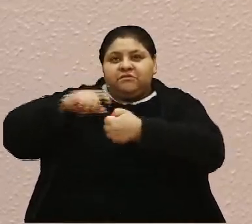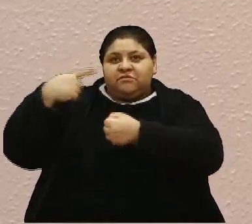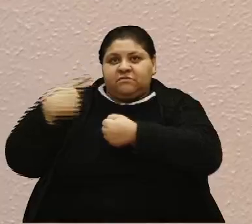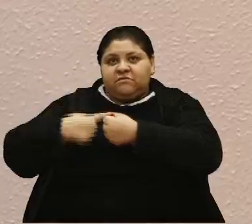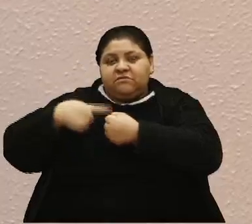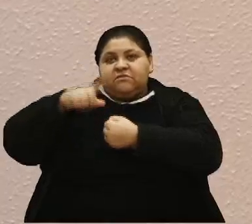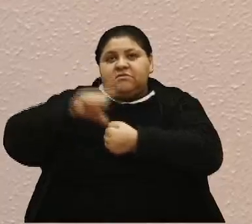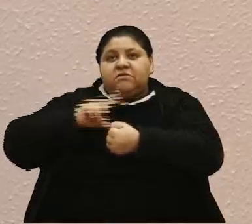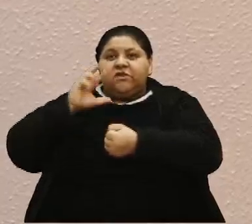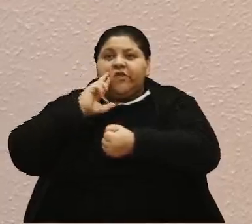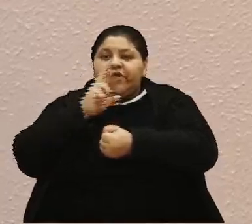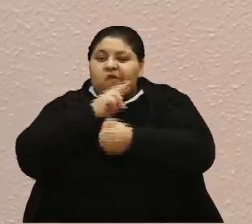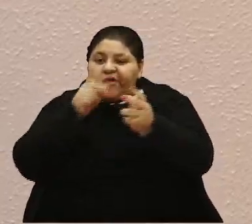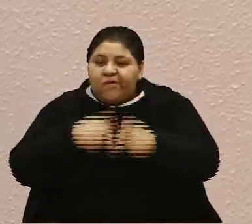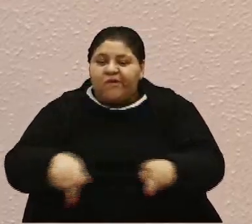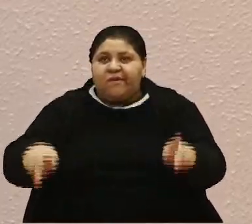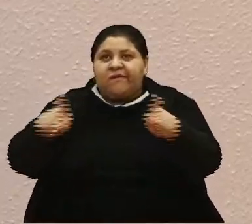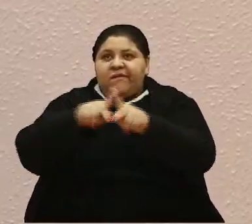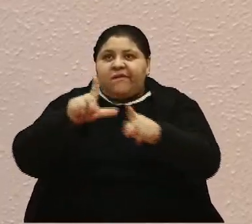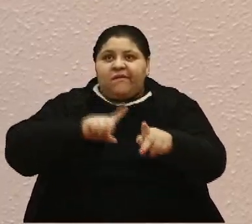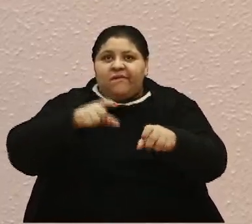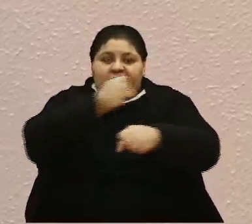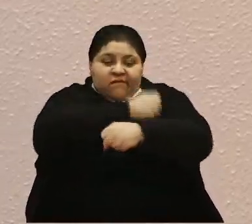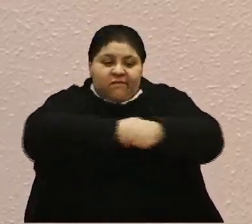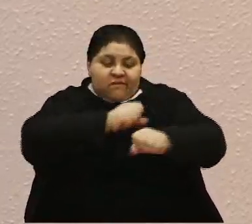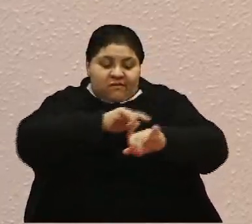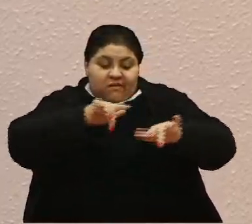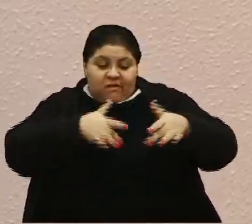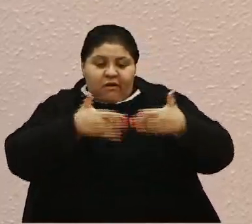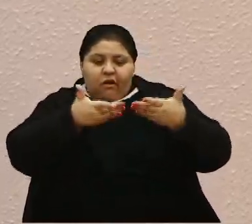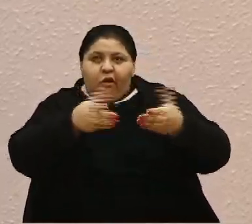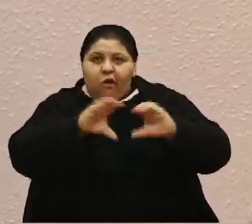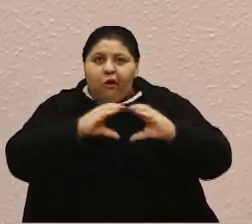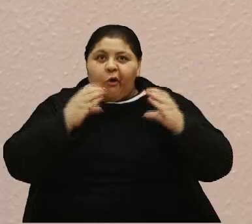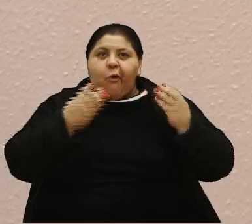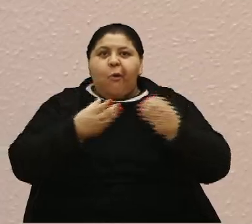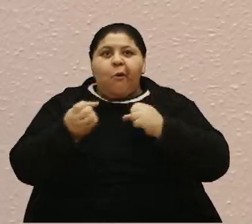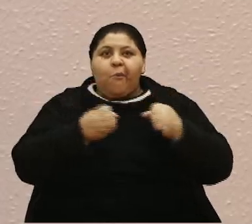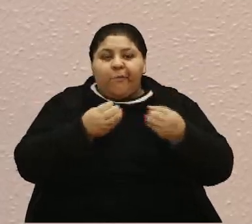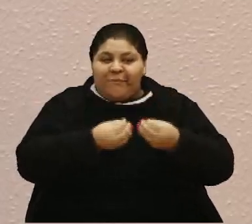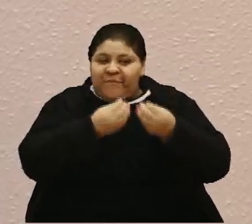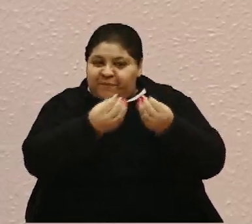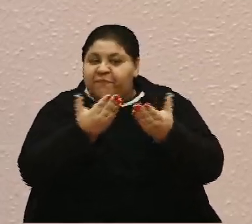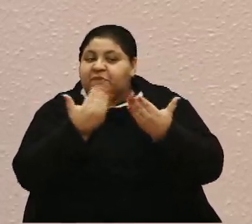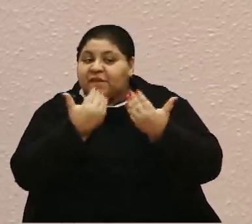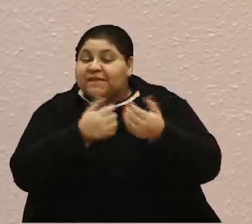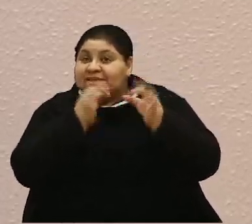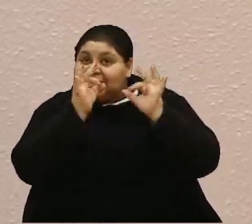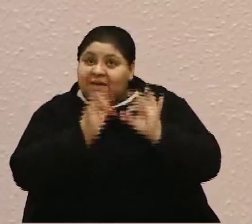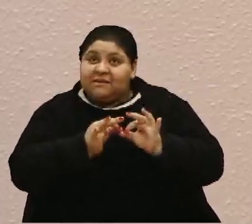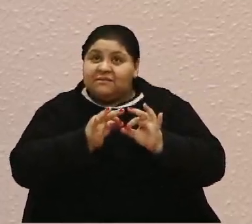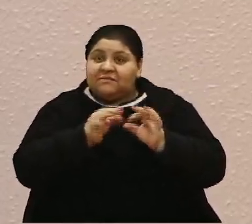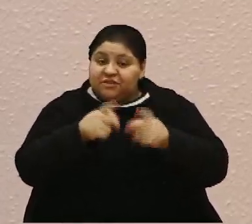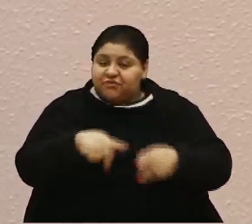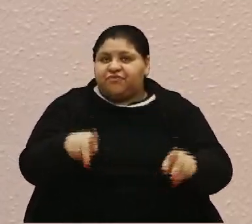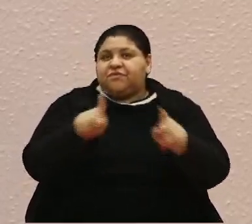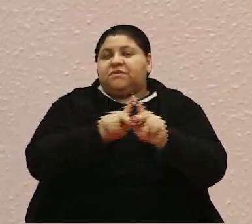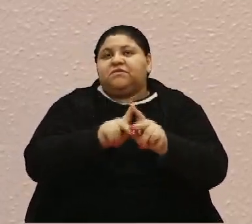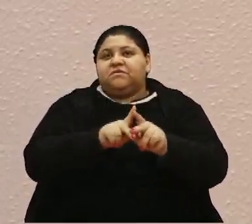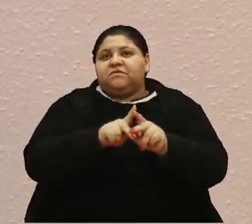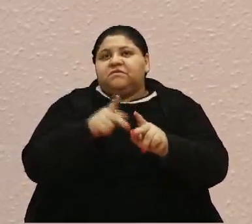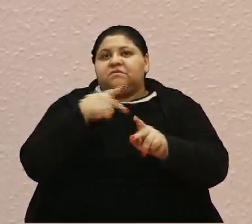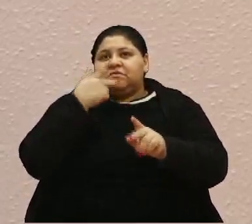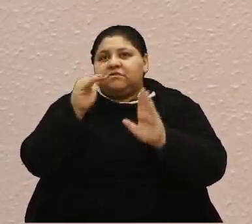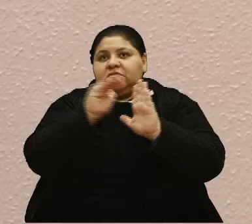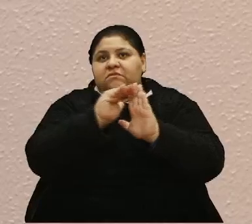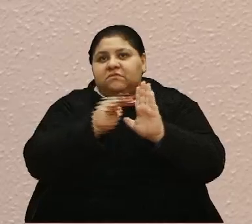tenha restaurantes populares, tenha cozinhas solidárias, cozinhas comunitárias, para que a gente possa oferecer um alimento de qualidade para a nossa população, trazendo os